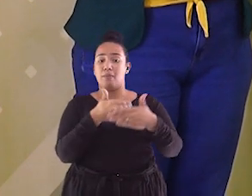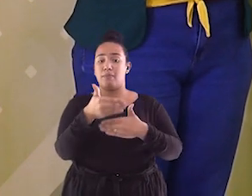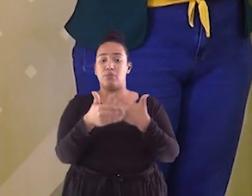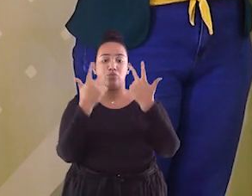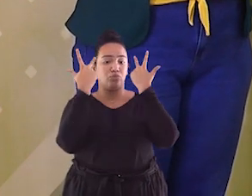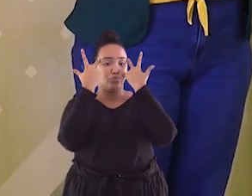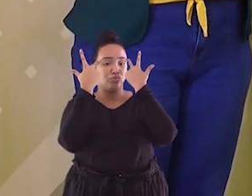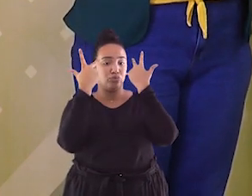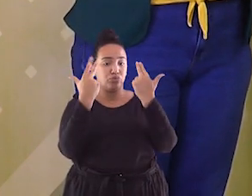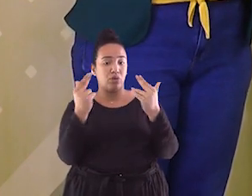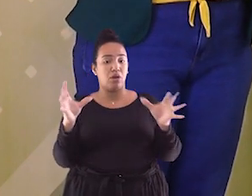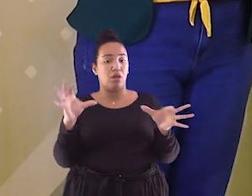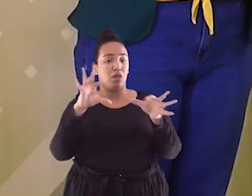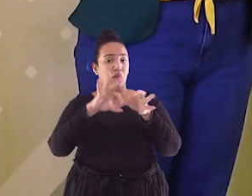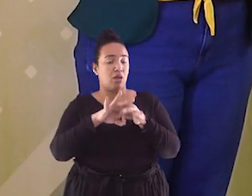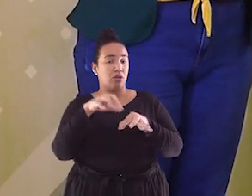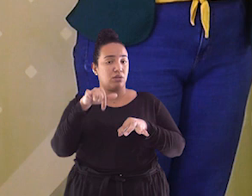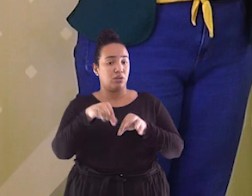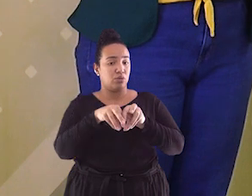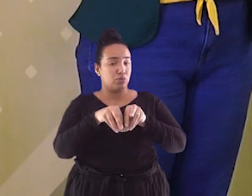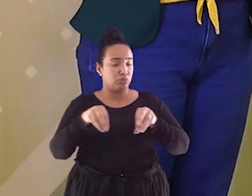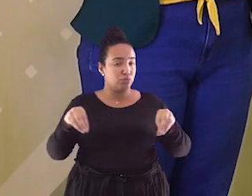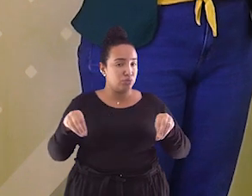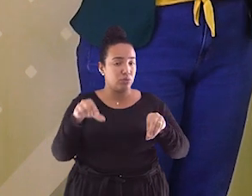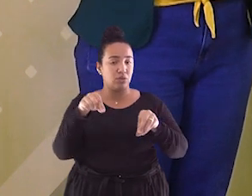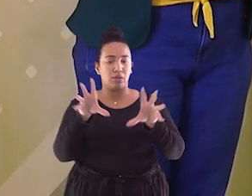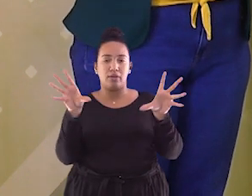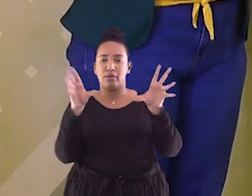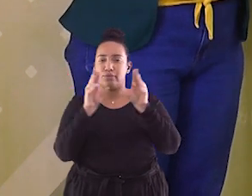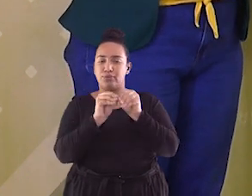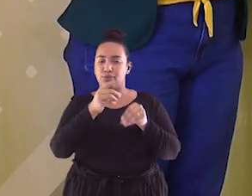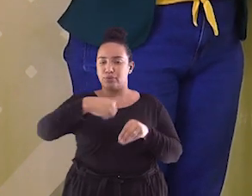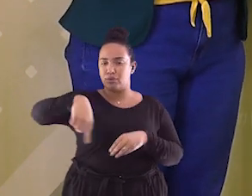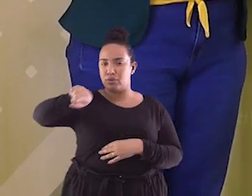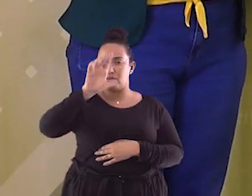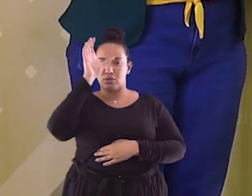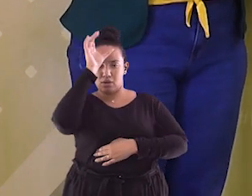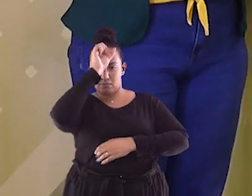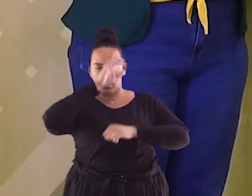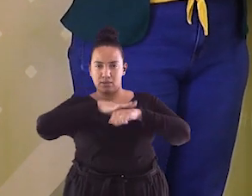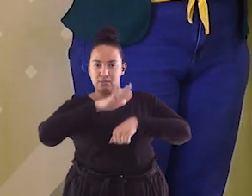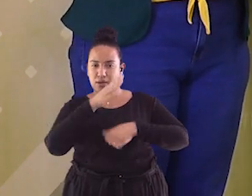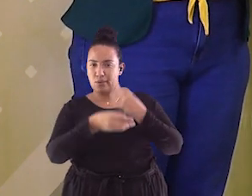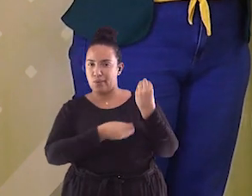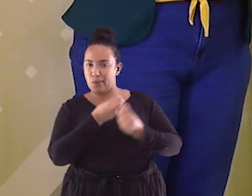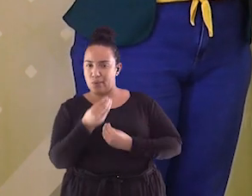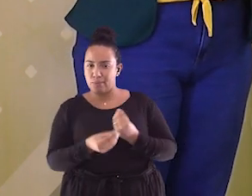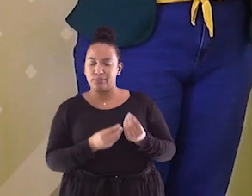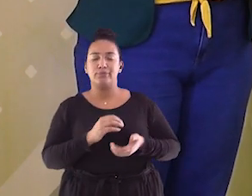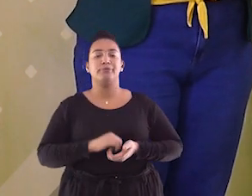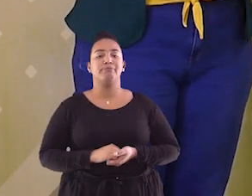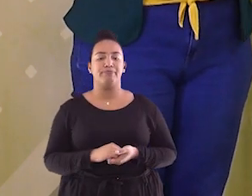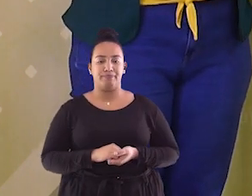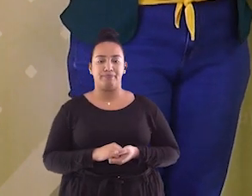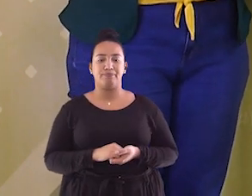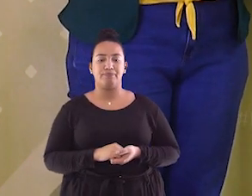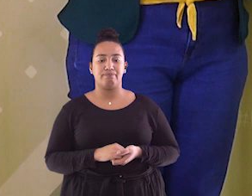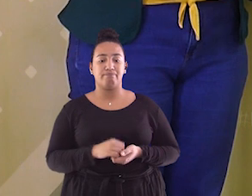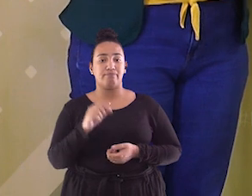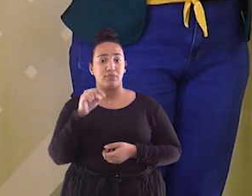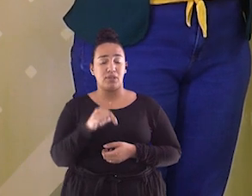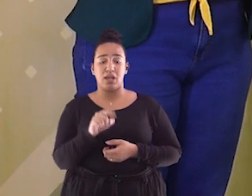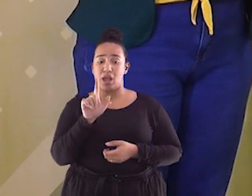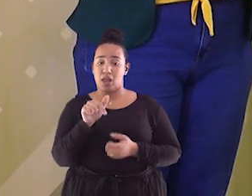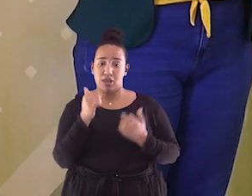do solo, falando de uma forma resumida para a gente ir aprendendo aos poucos sobre essa ideia. Mesmo que esse processo seja